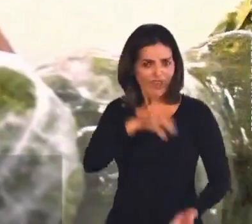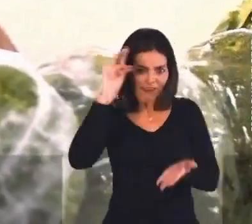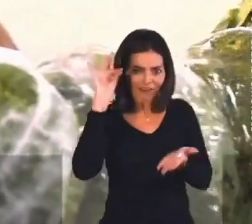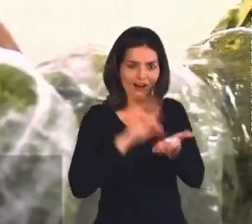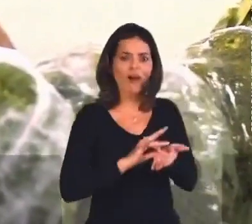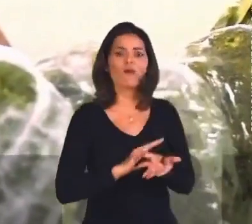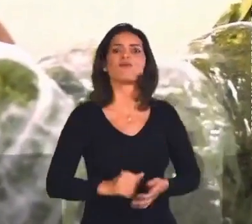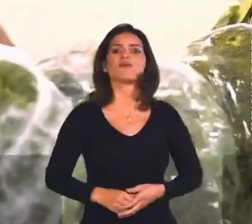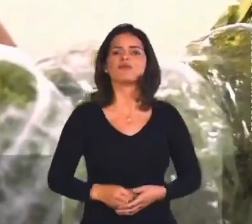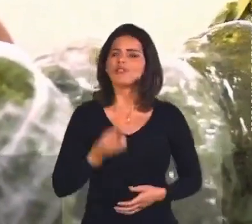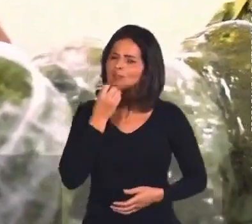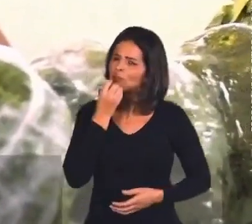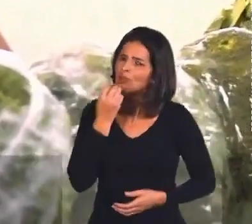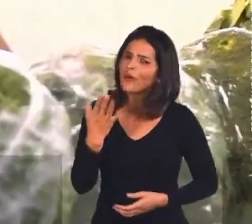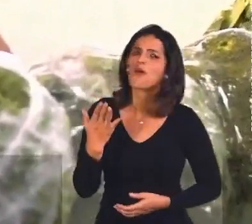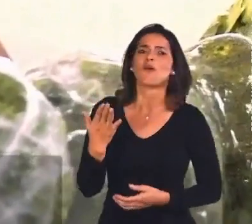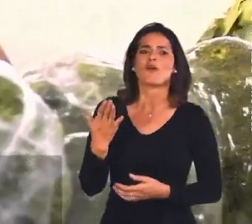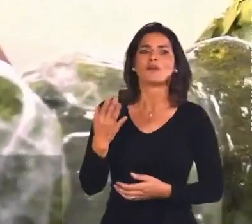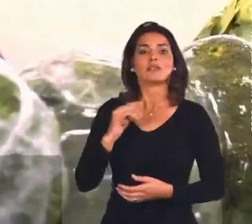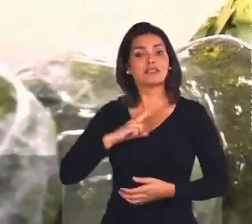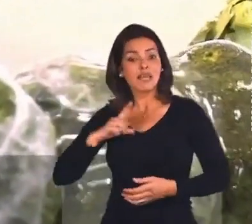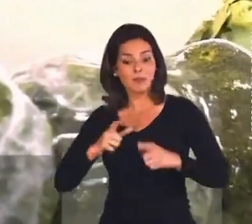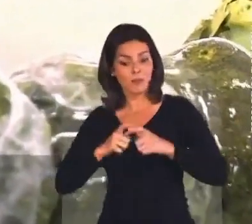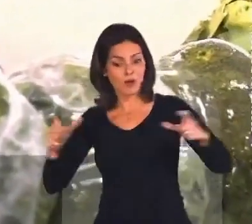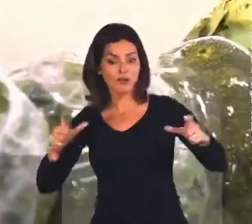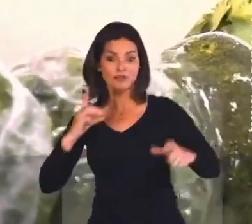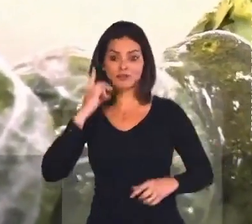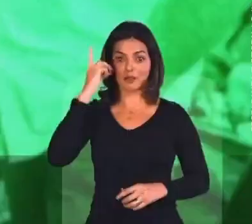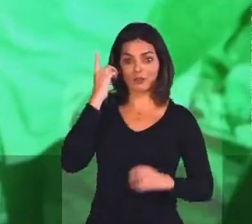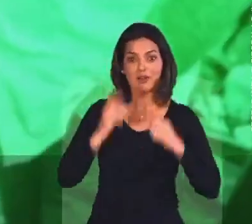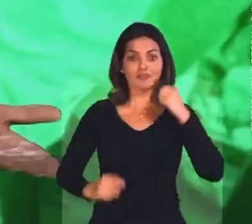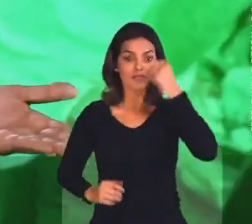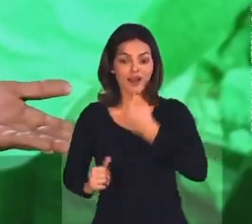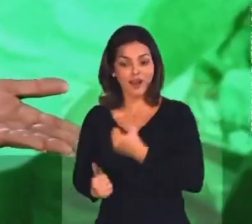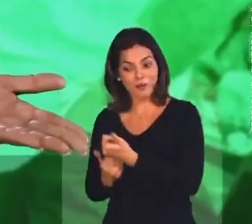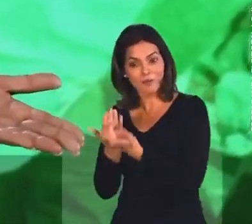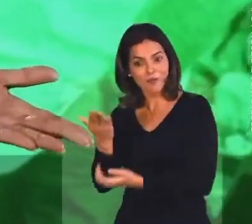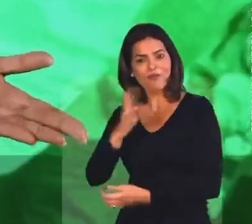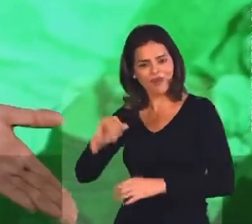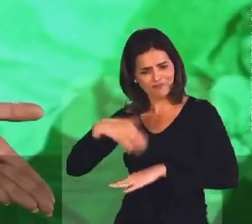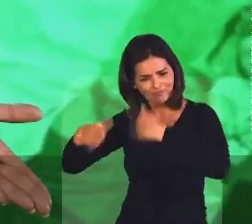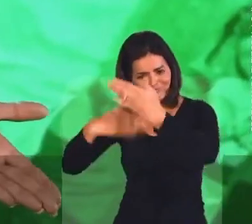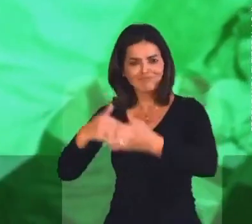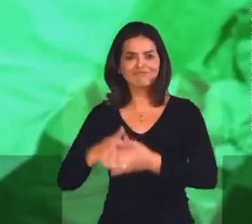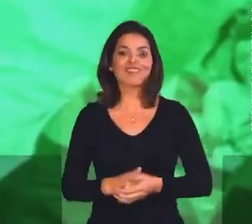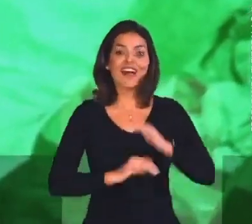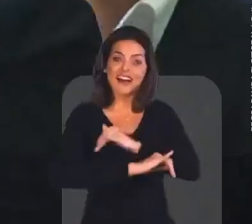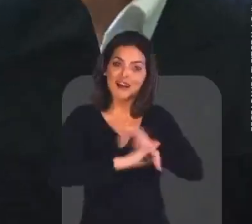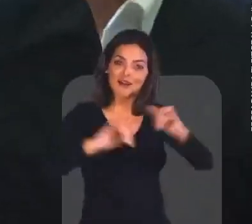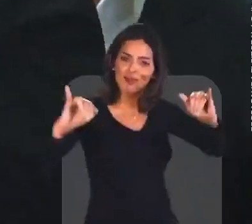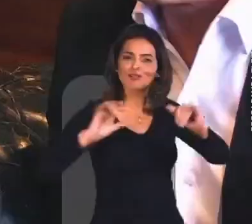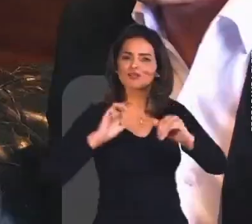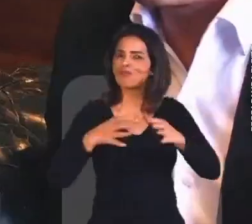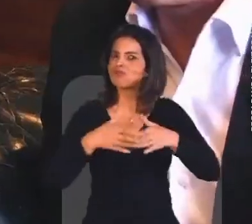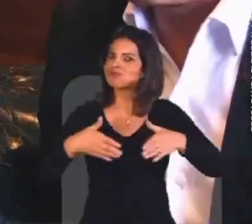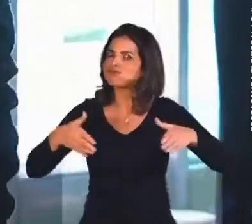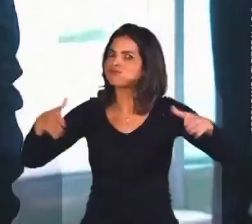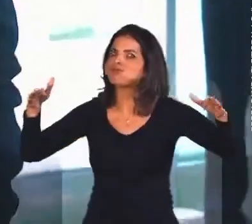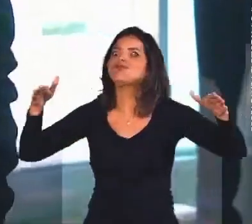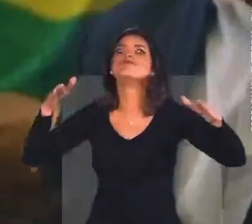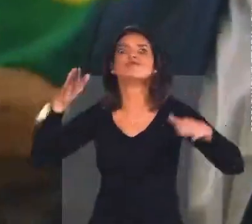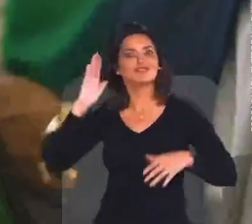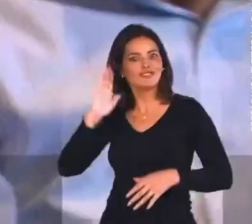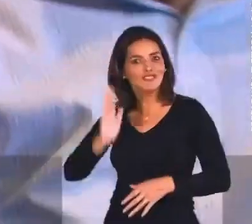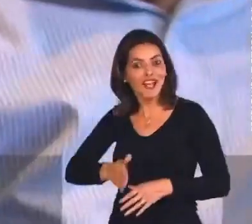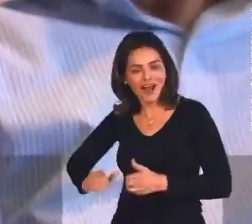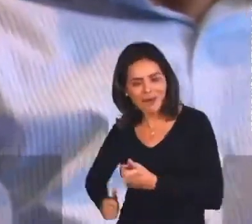bancada, teve a maioria do Senado, então dá para ir para frente. A campanha só faz crescer, o Brasil já decidiu e